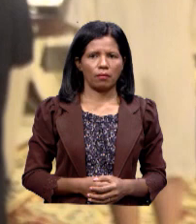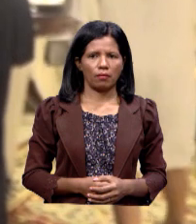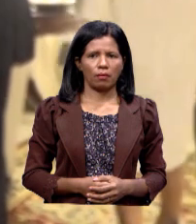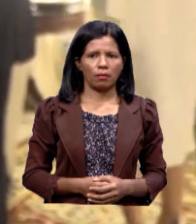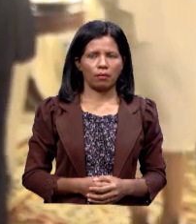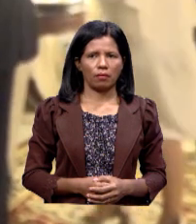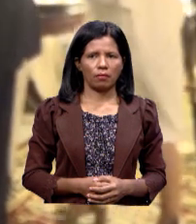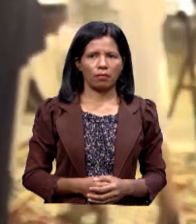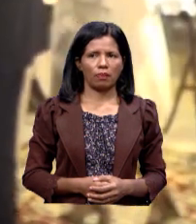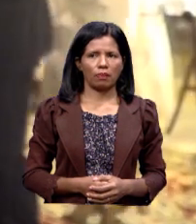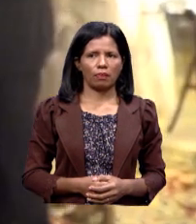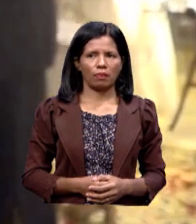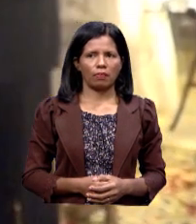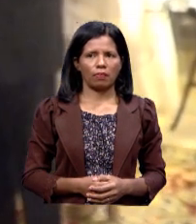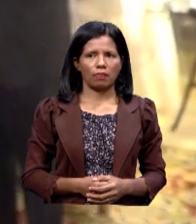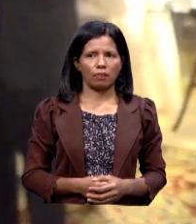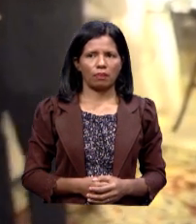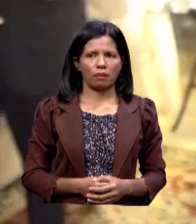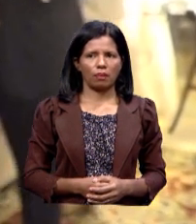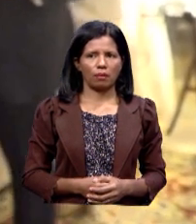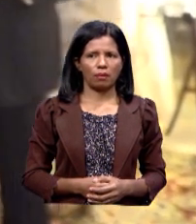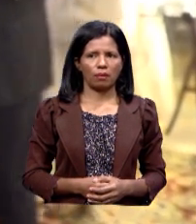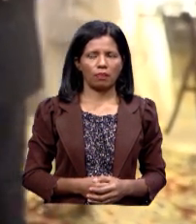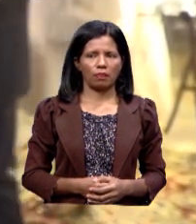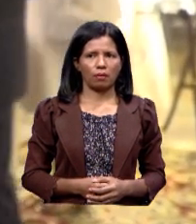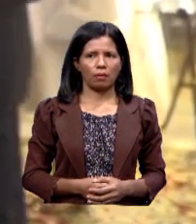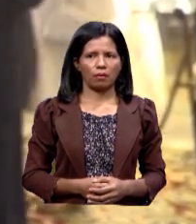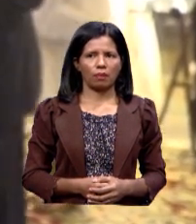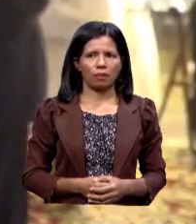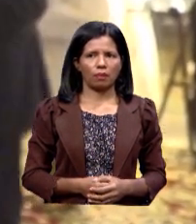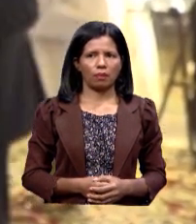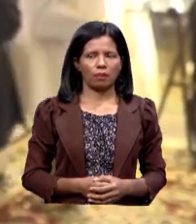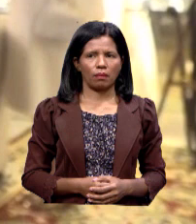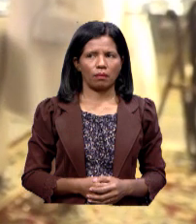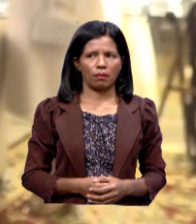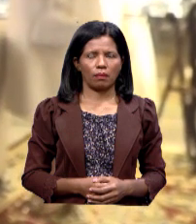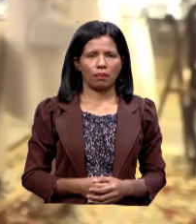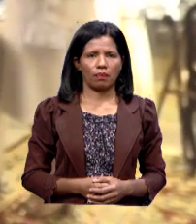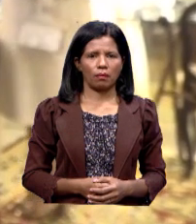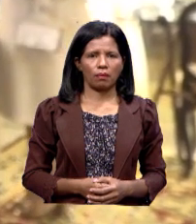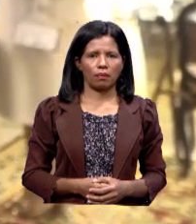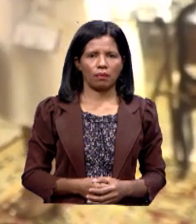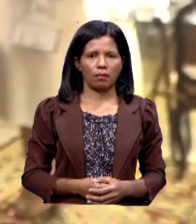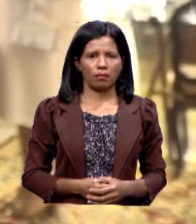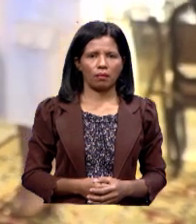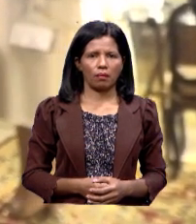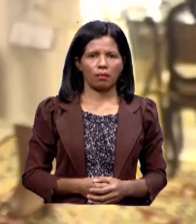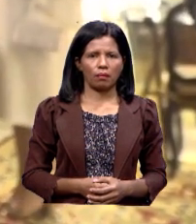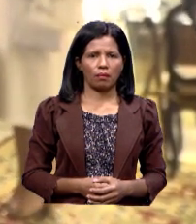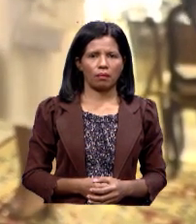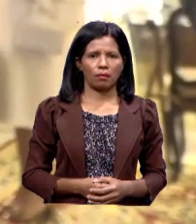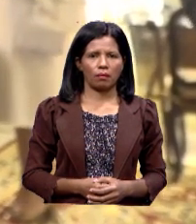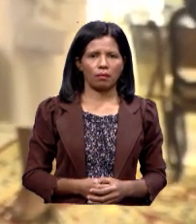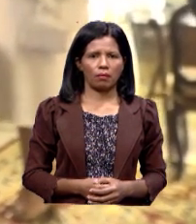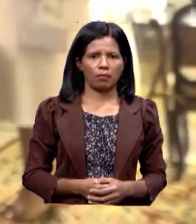europeus e nomeadamente portugueses naquela zona do Pacífico. Na investigação